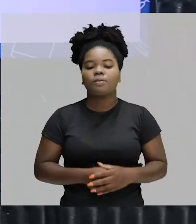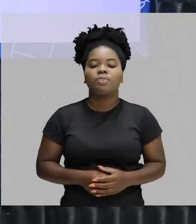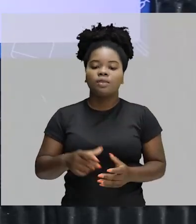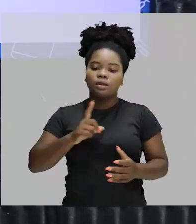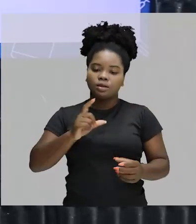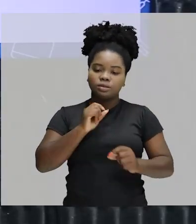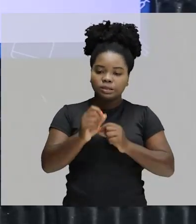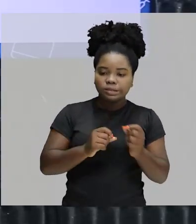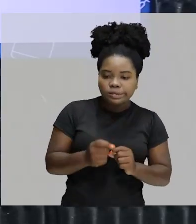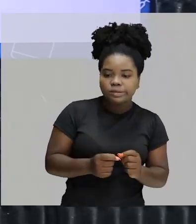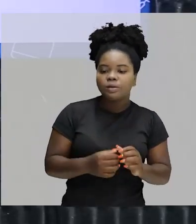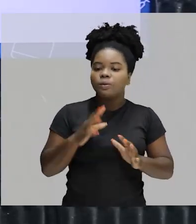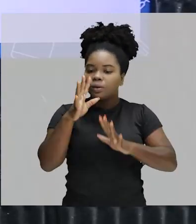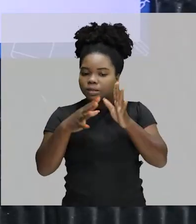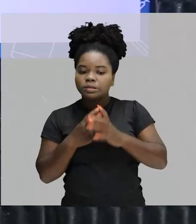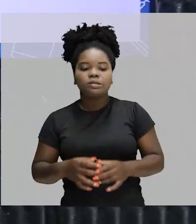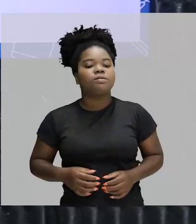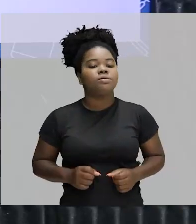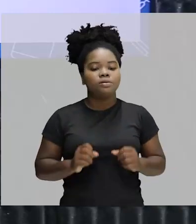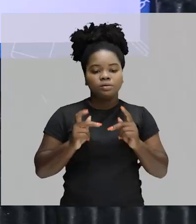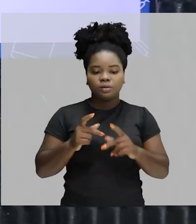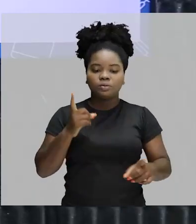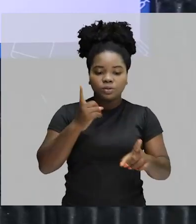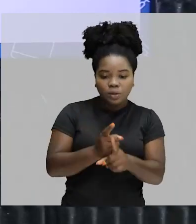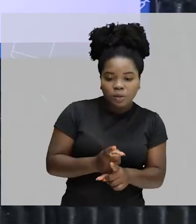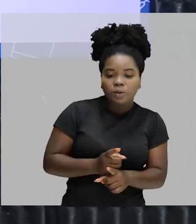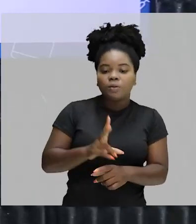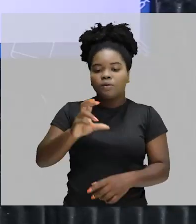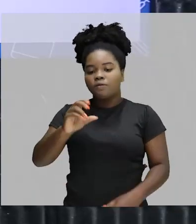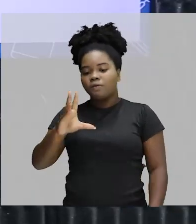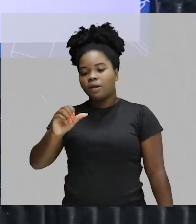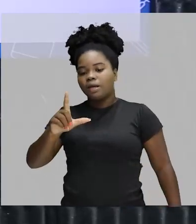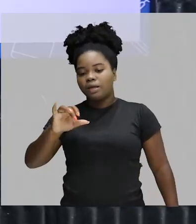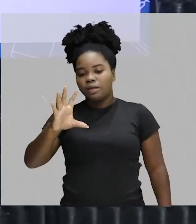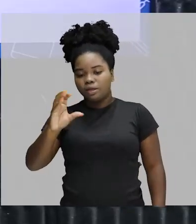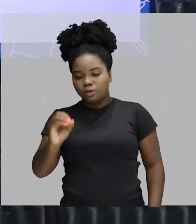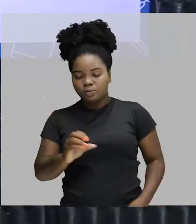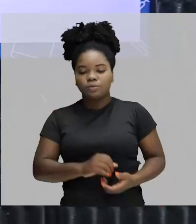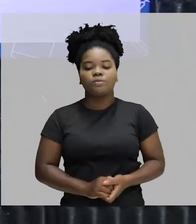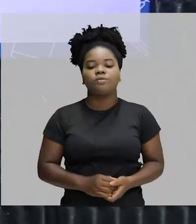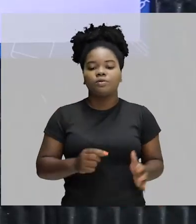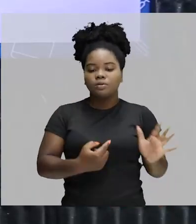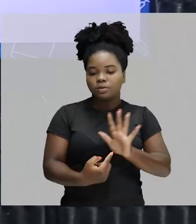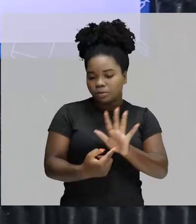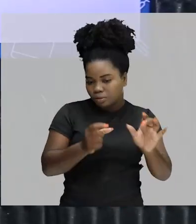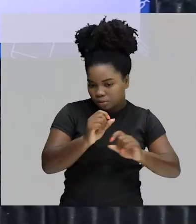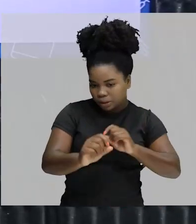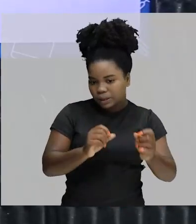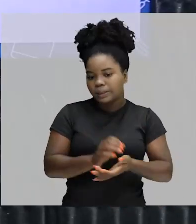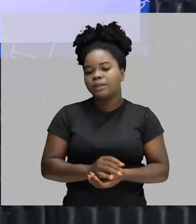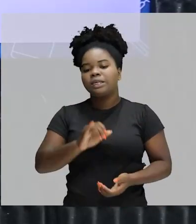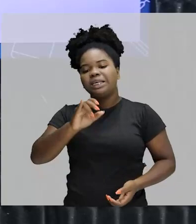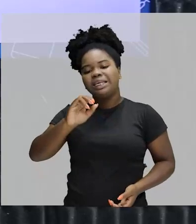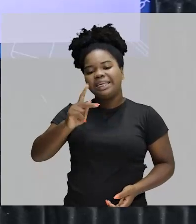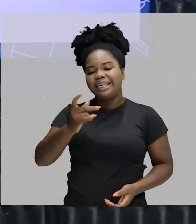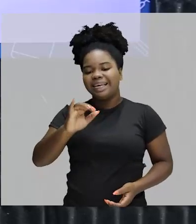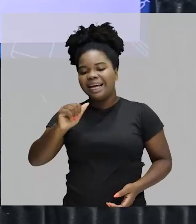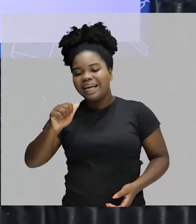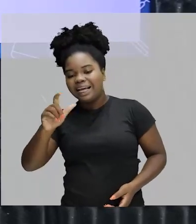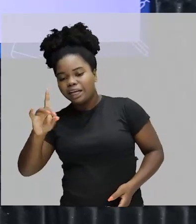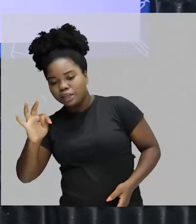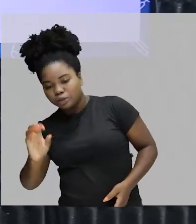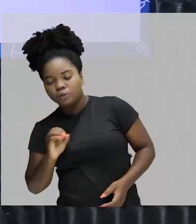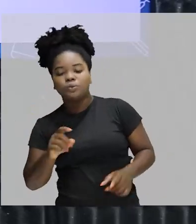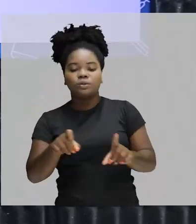vai analisar, até em relação aos encontros vocálicos. Lembram aí dos encontros vocálicos? Quando aparece aí o hiato, quando